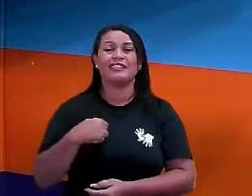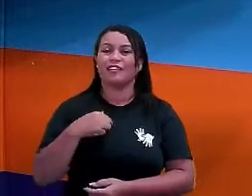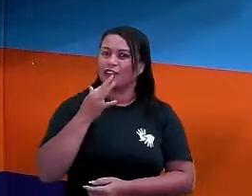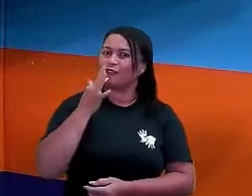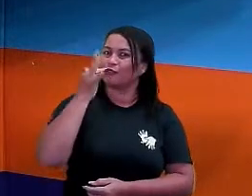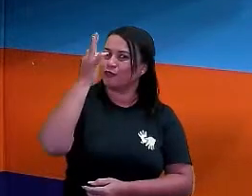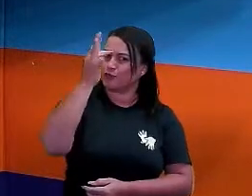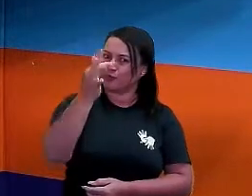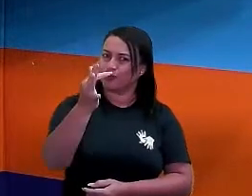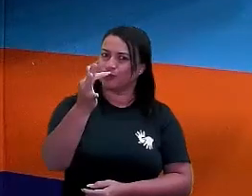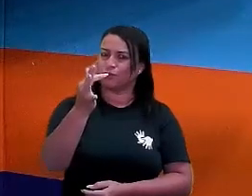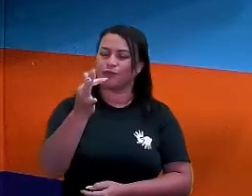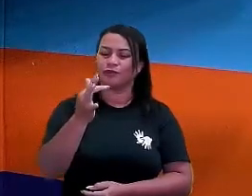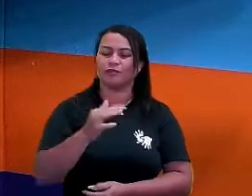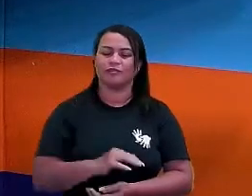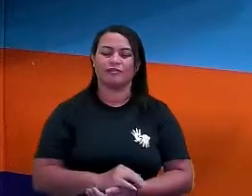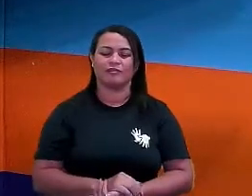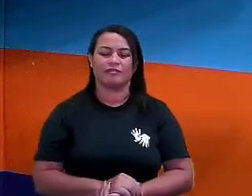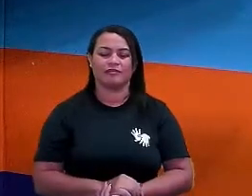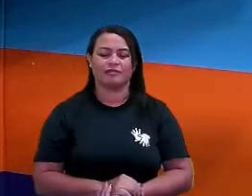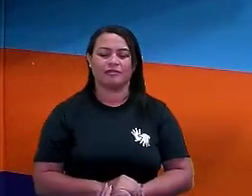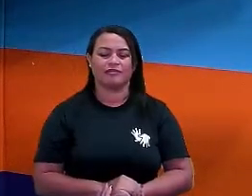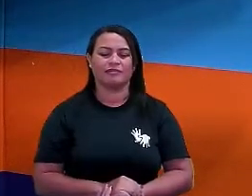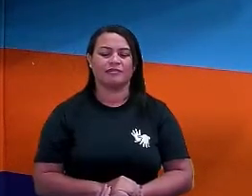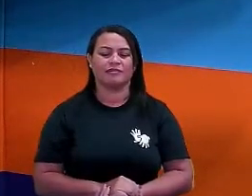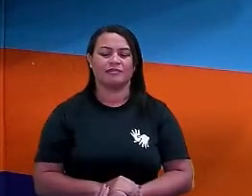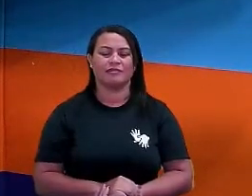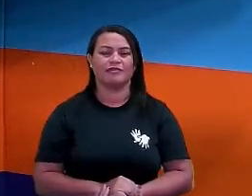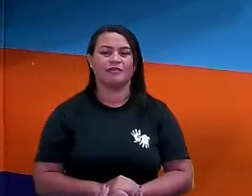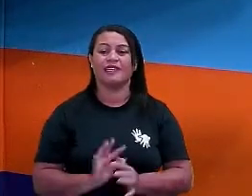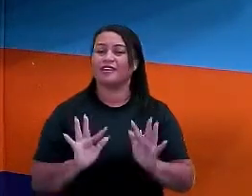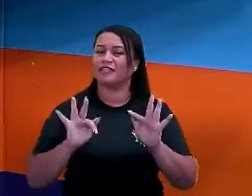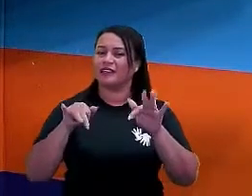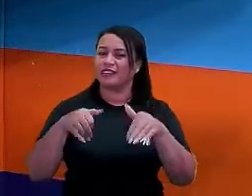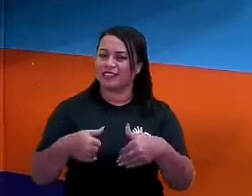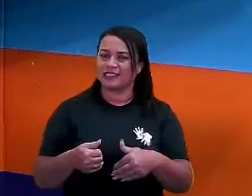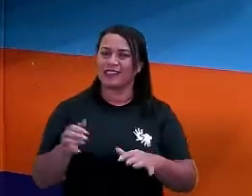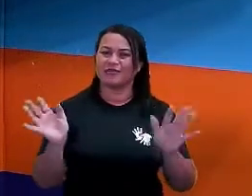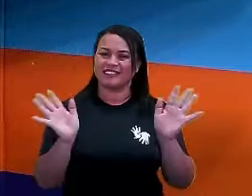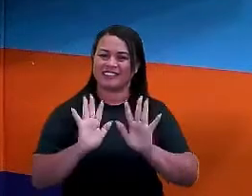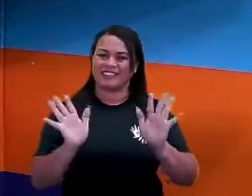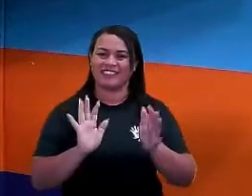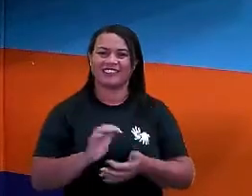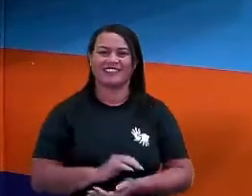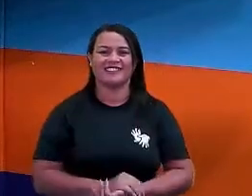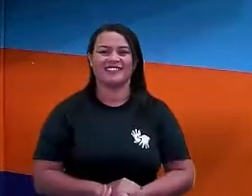futuro, see you next class. Por hoje é só. Goodbye.